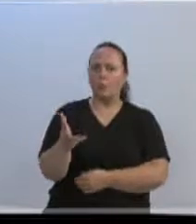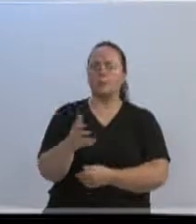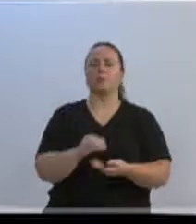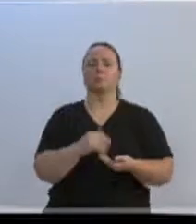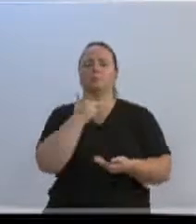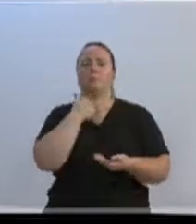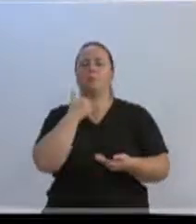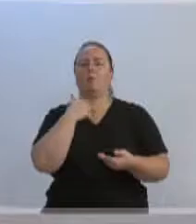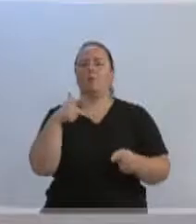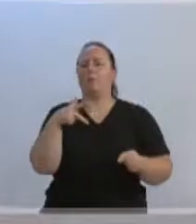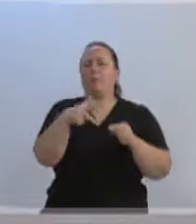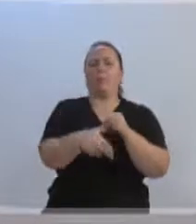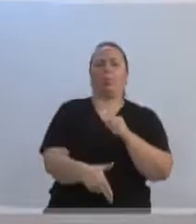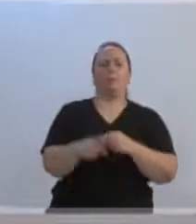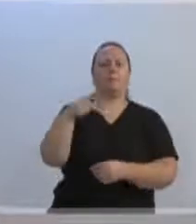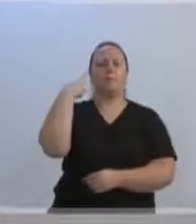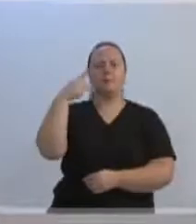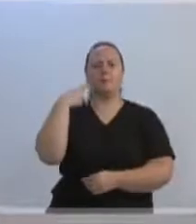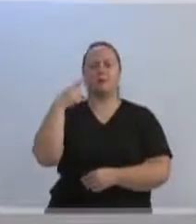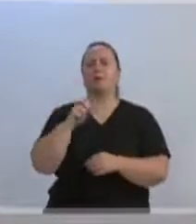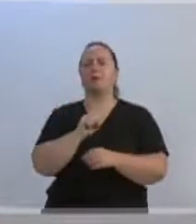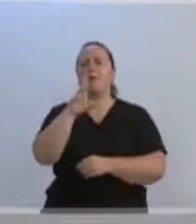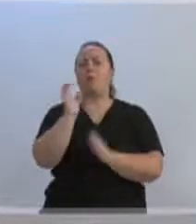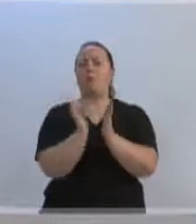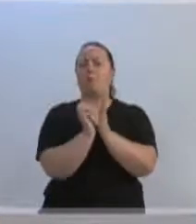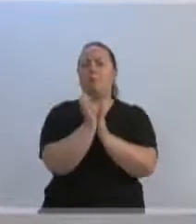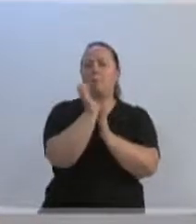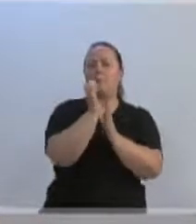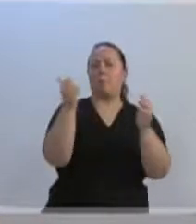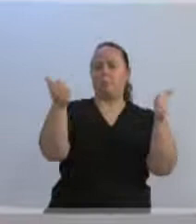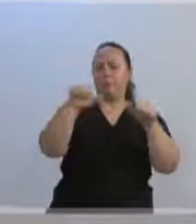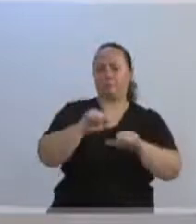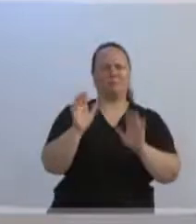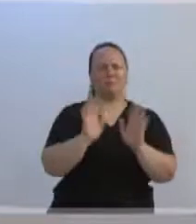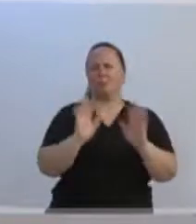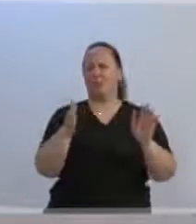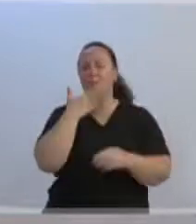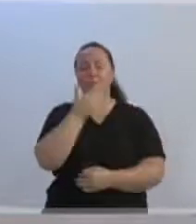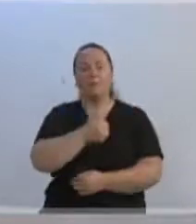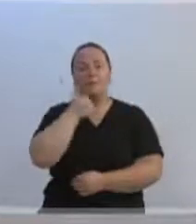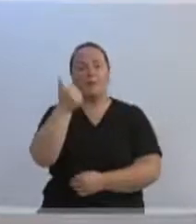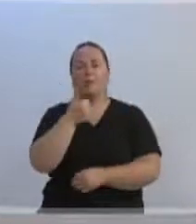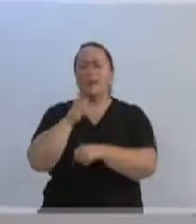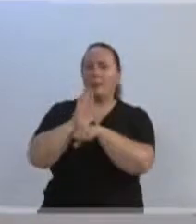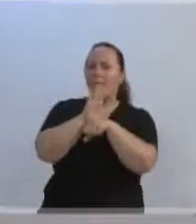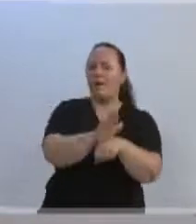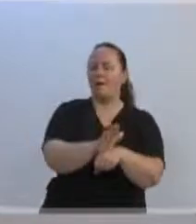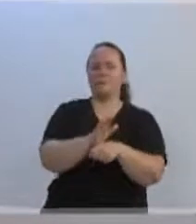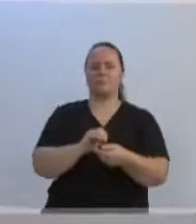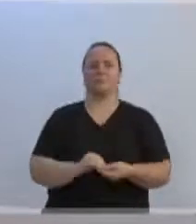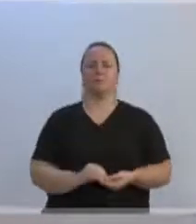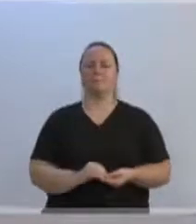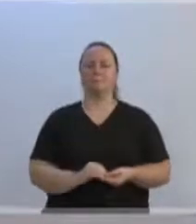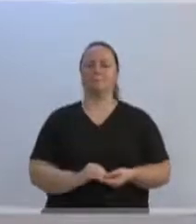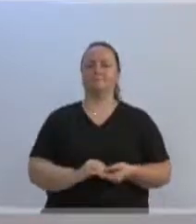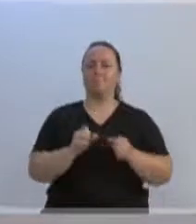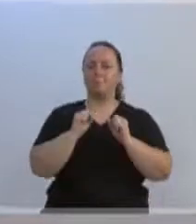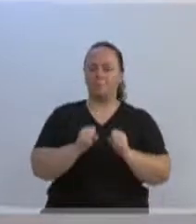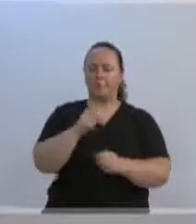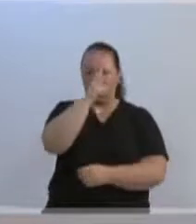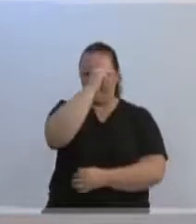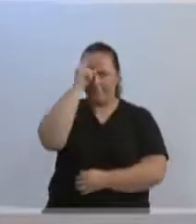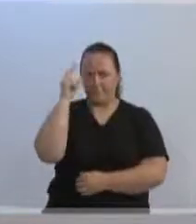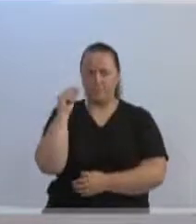politicagem não burocratizar lo pois o objetivo do programa é tentar facilitar e ser abraçado como já falei aqui pelo poder público pela